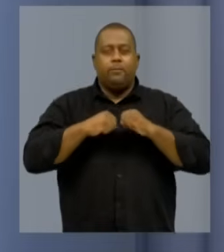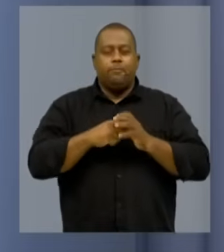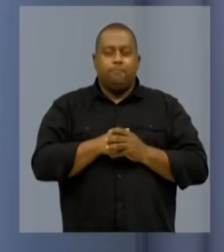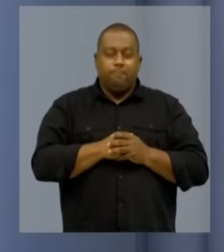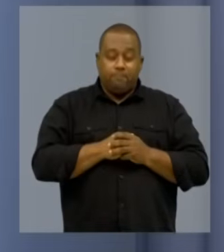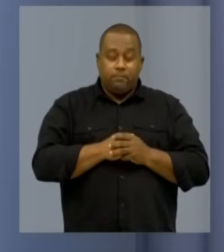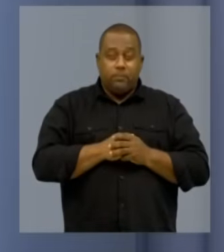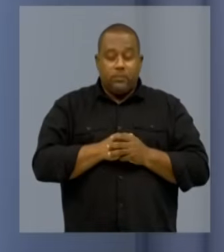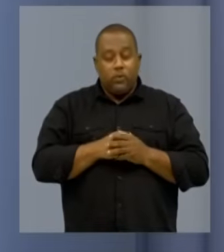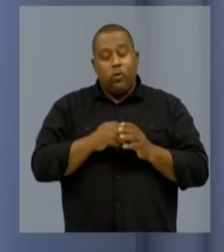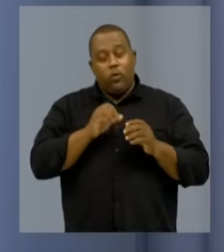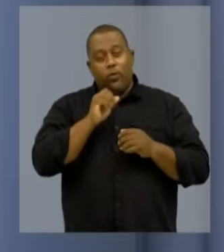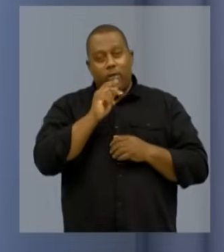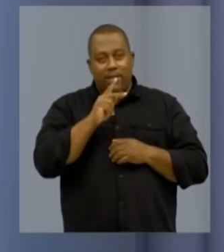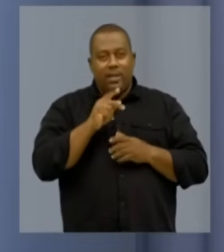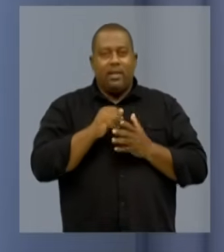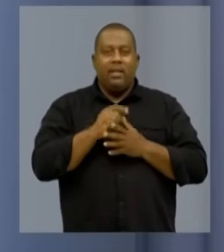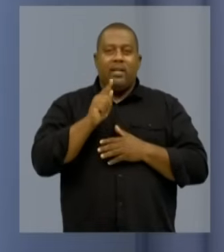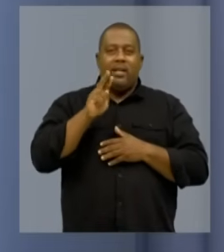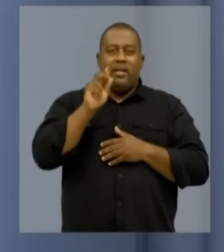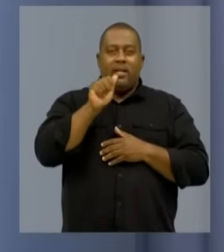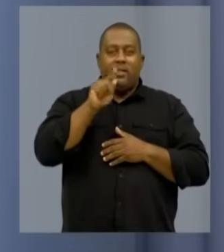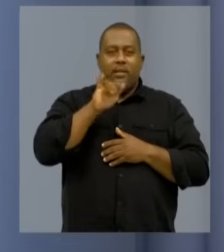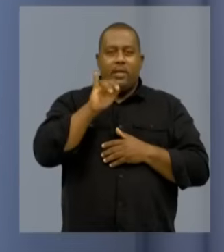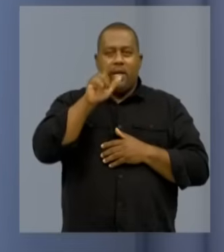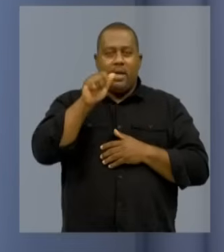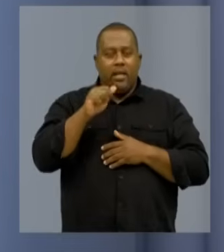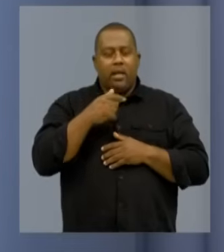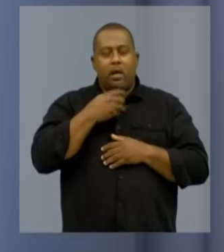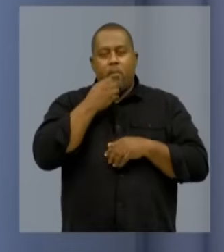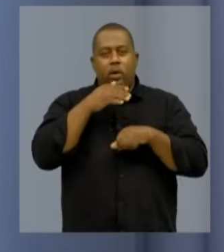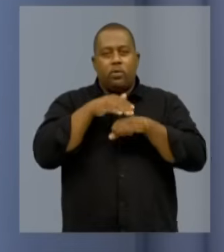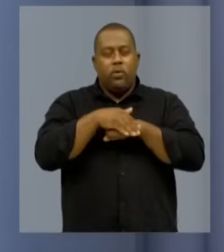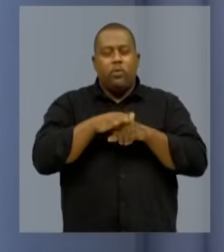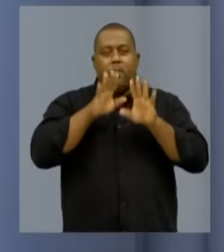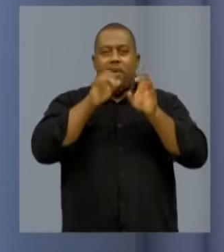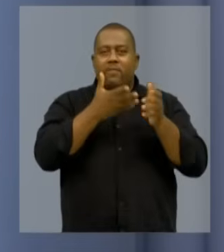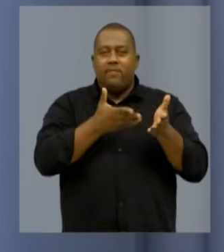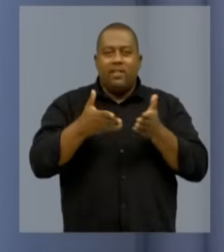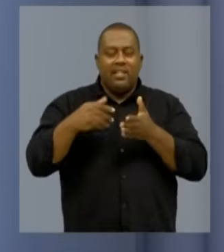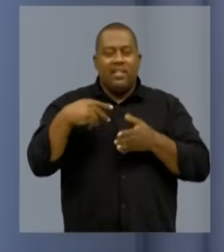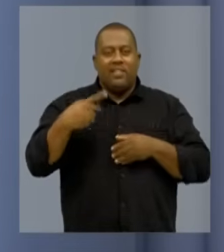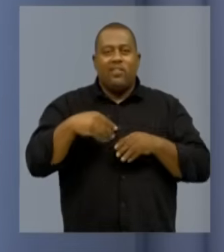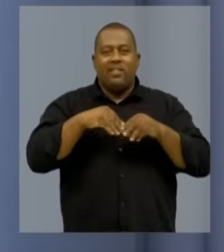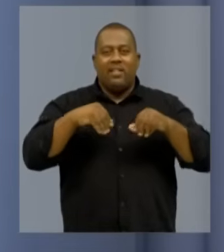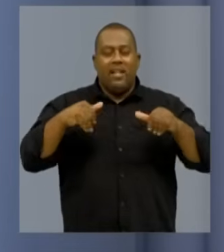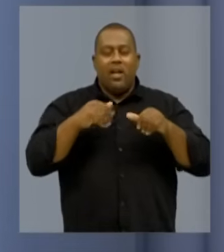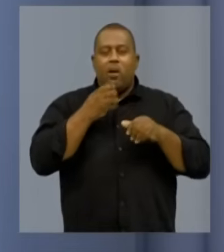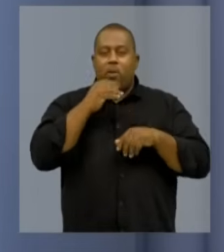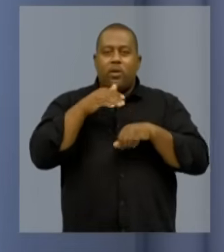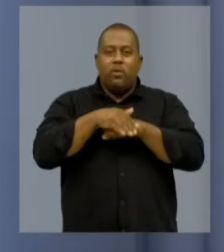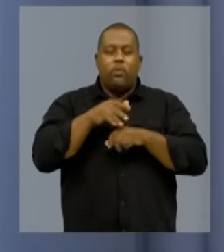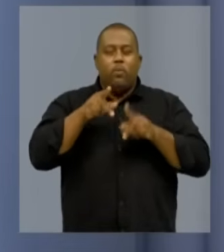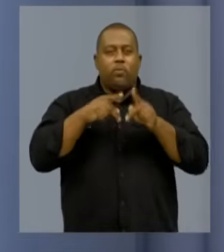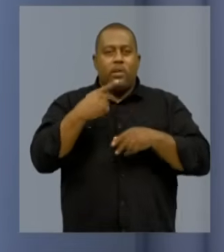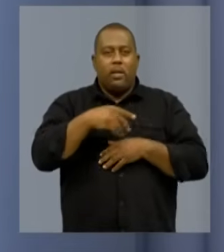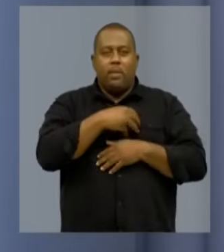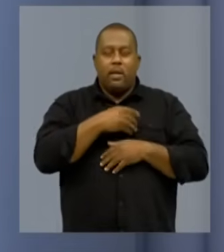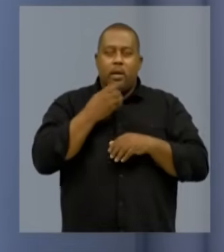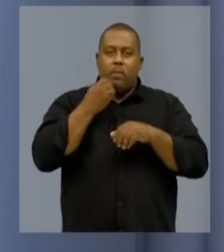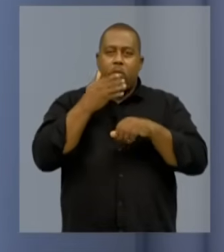Pois não, Graziela. Boa noite, seja bem-vinda à nossa terra. Boa noite ao nosso povo da Bahia. Boa noite aos senhores